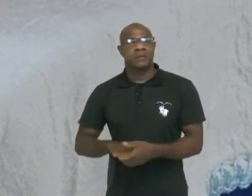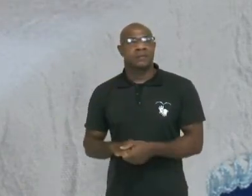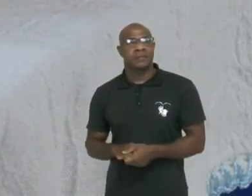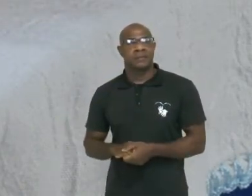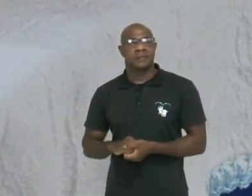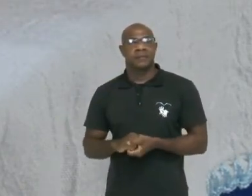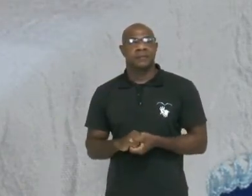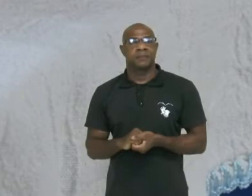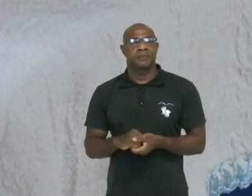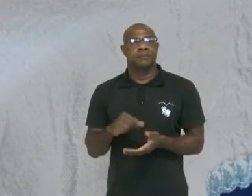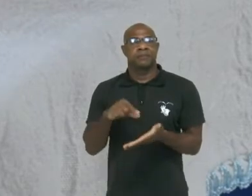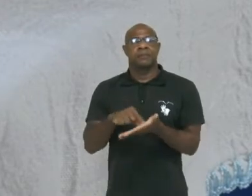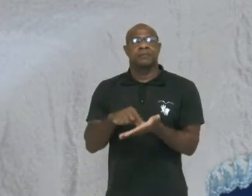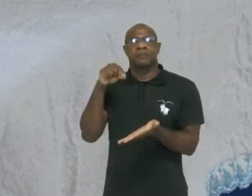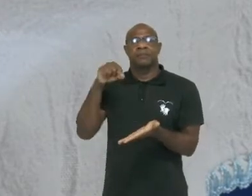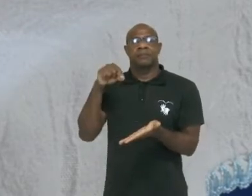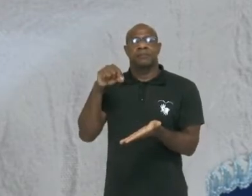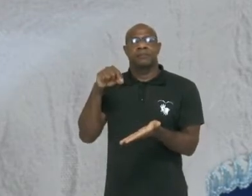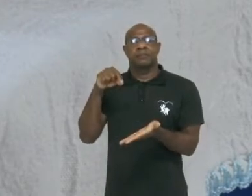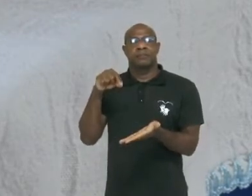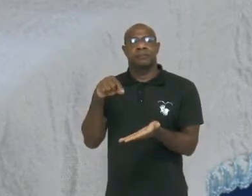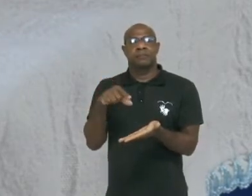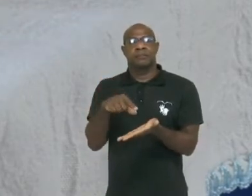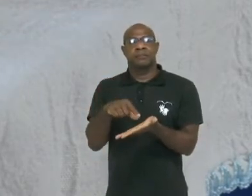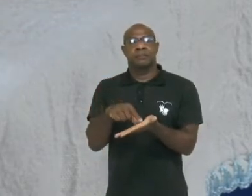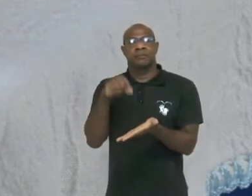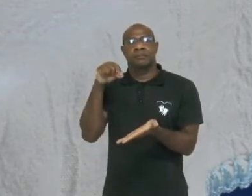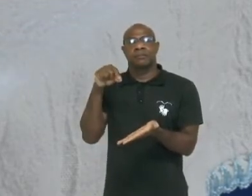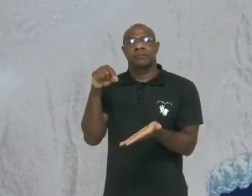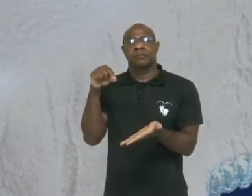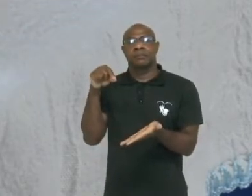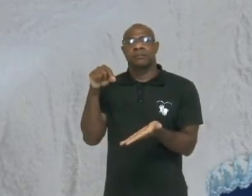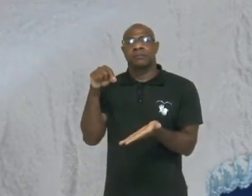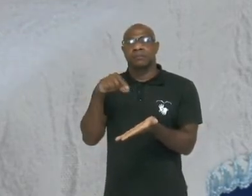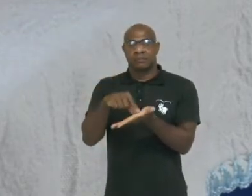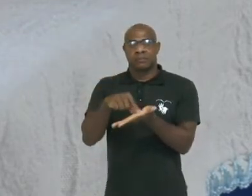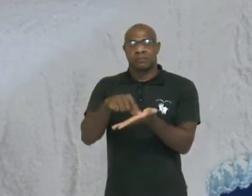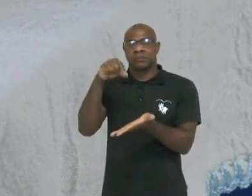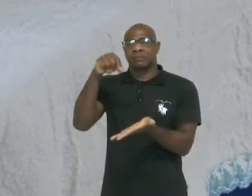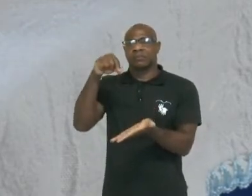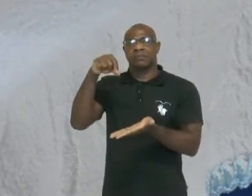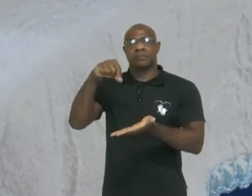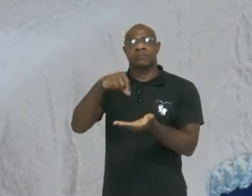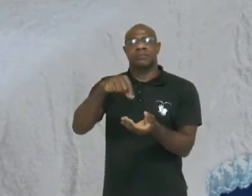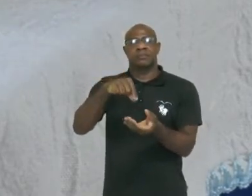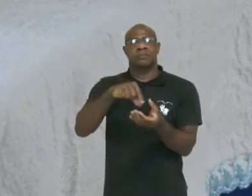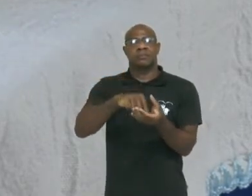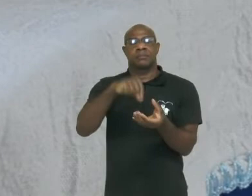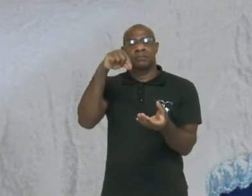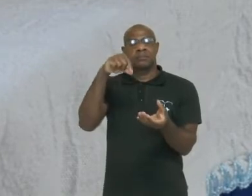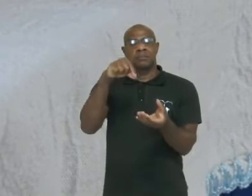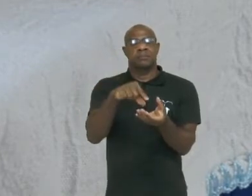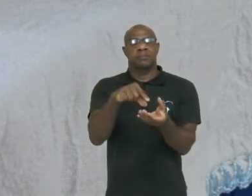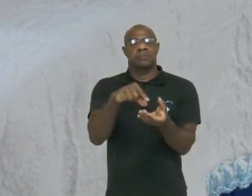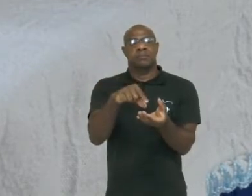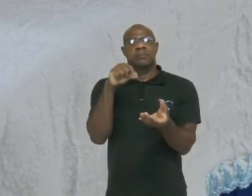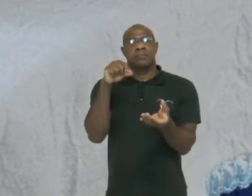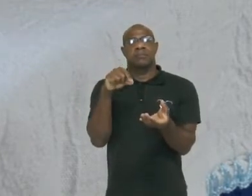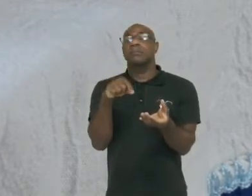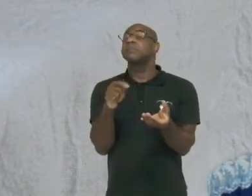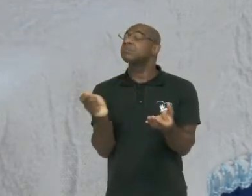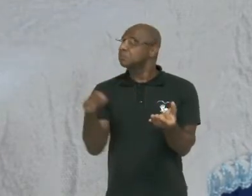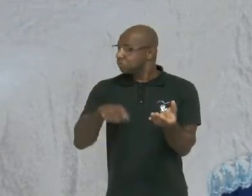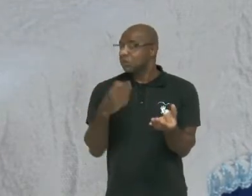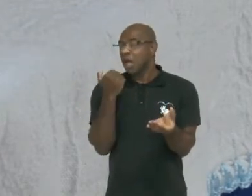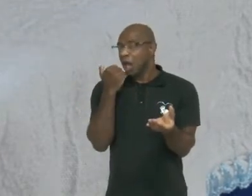aqui... Opa! Nesse bico aqui, ó, nós comprovamos que ele é